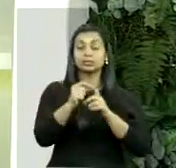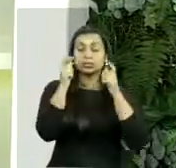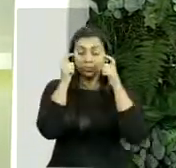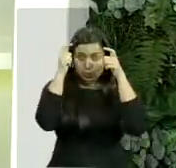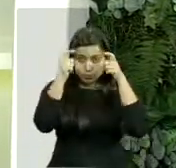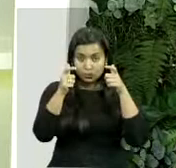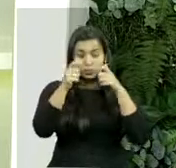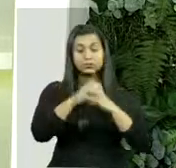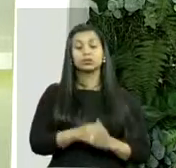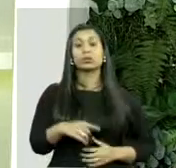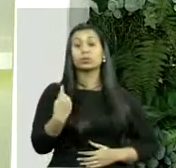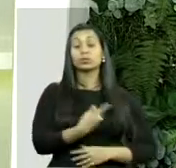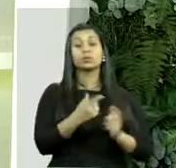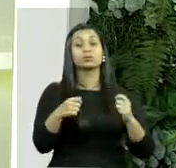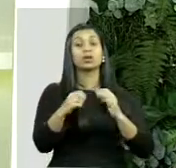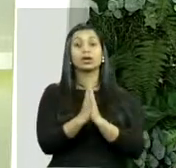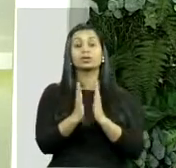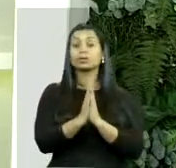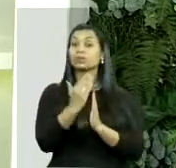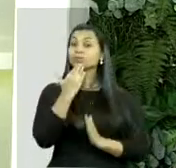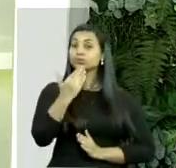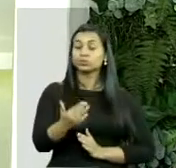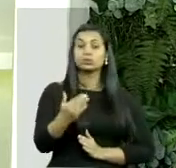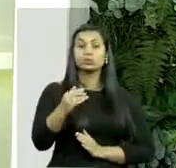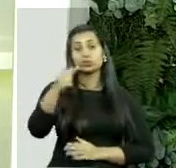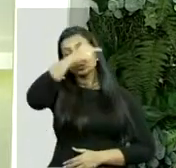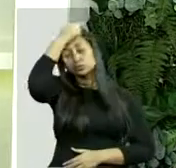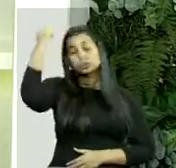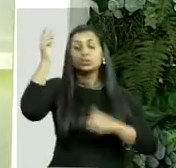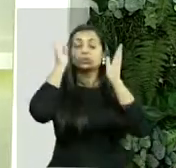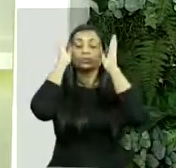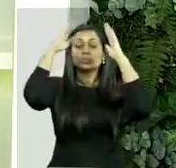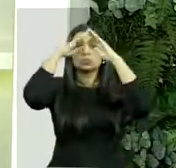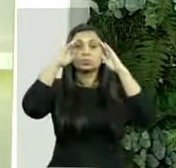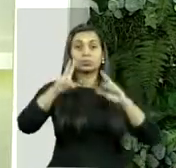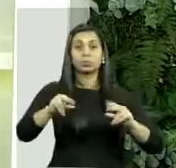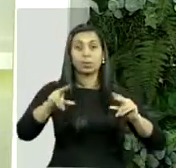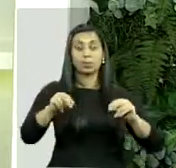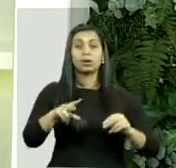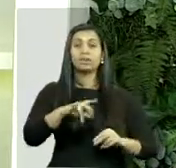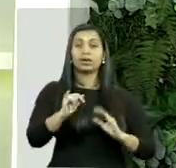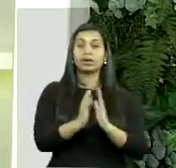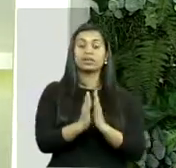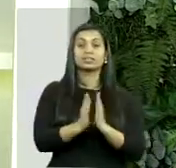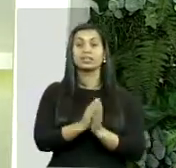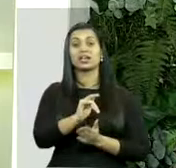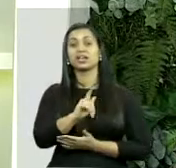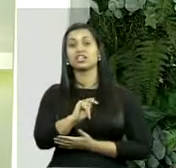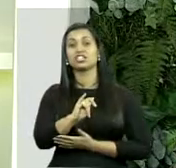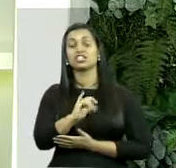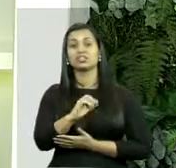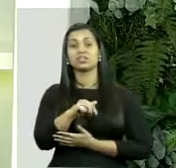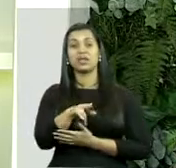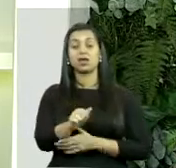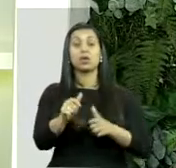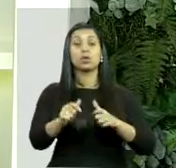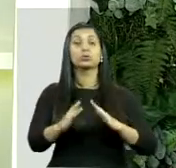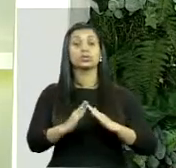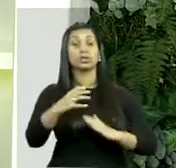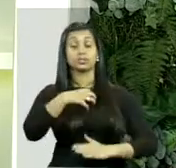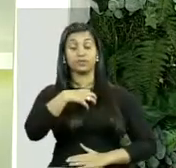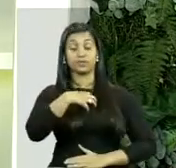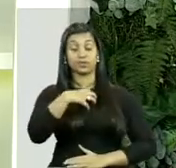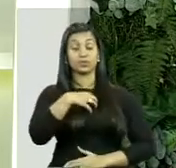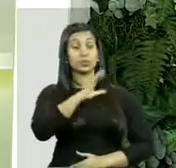Nosso Senhor. Nós rezamos pelas intenções do Santo Padre, o Papa. E quem reza com a gente é a Gisélia de Salvador, na